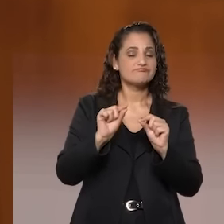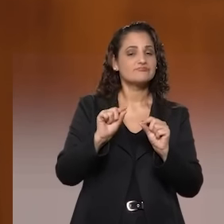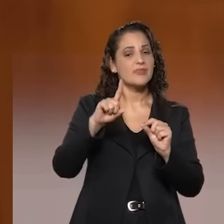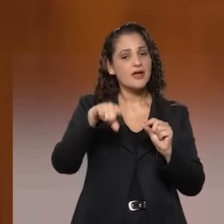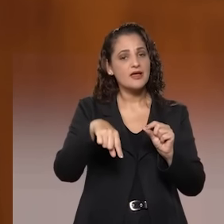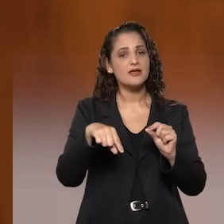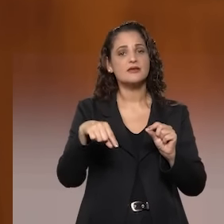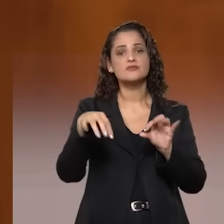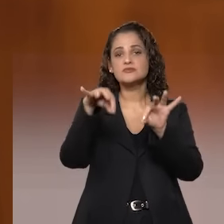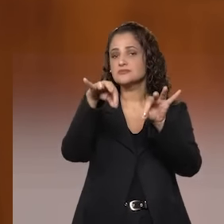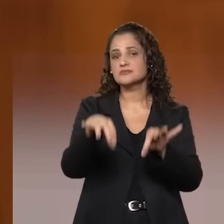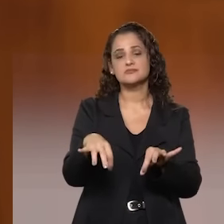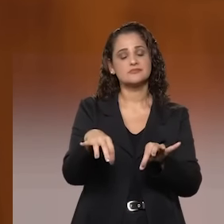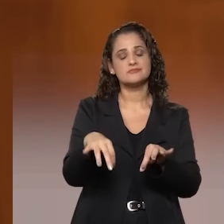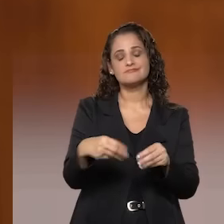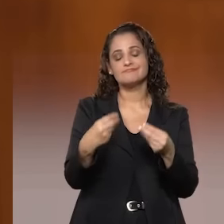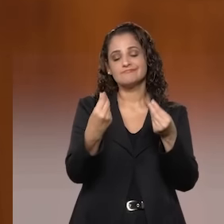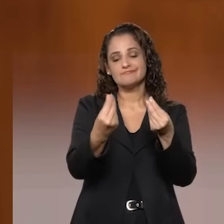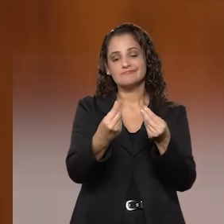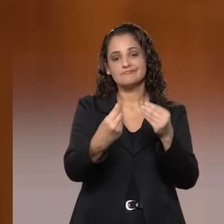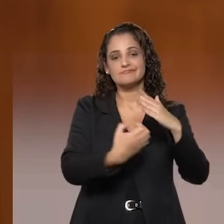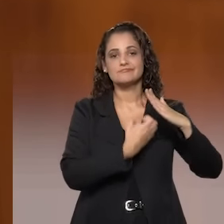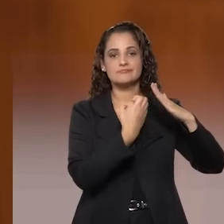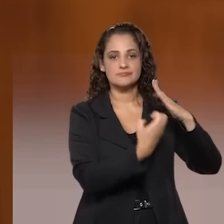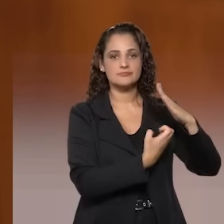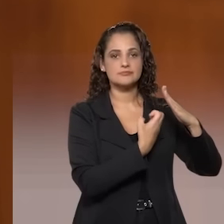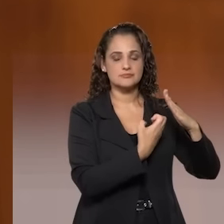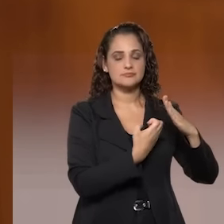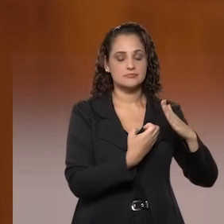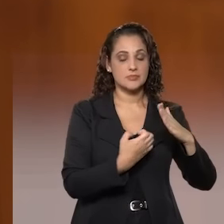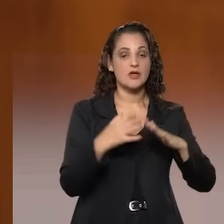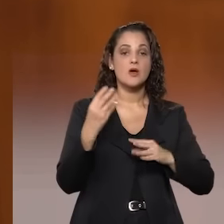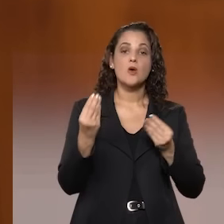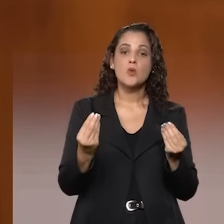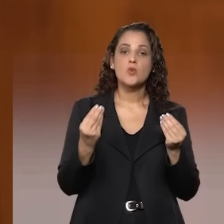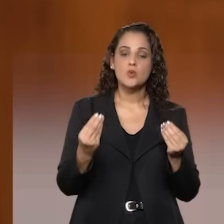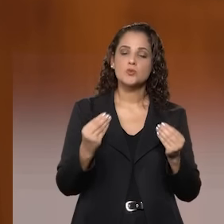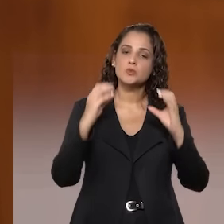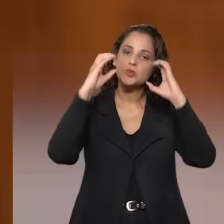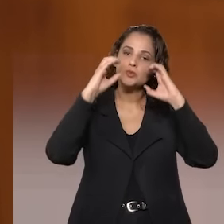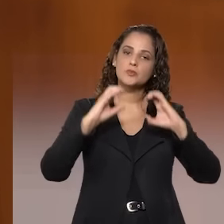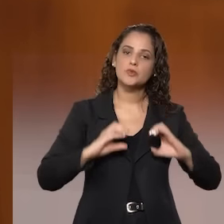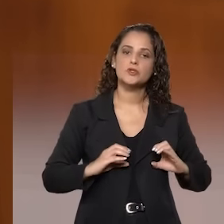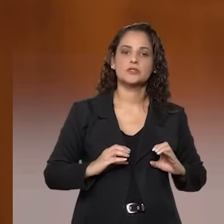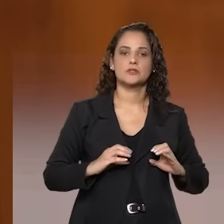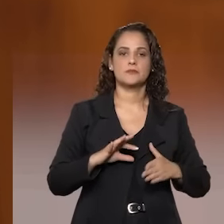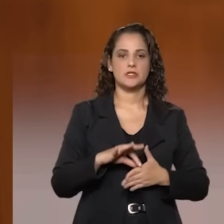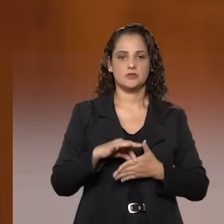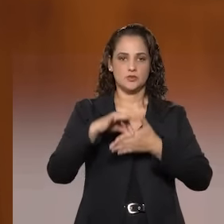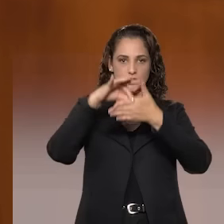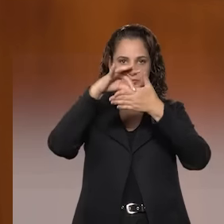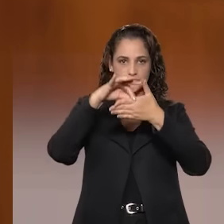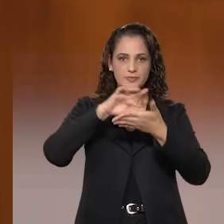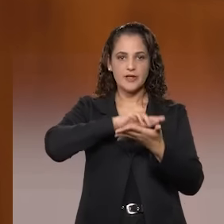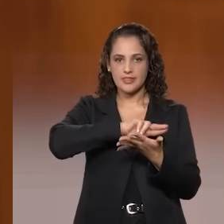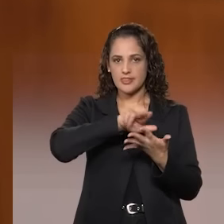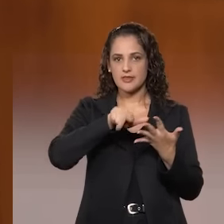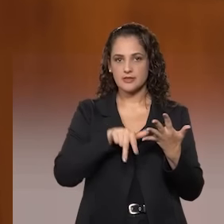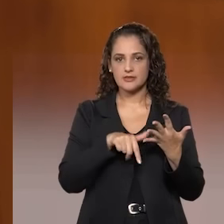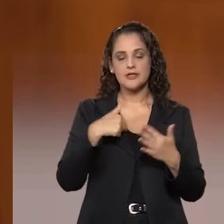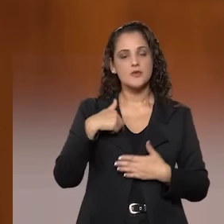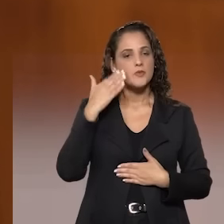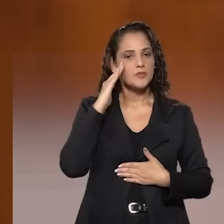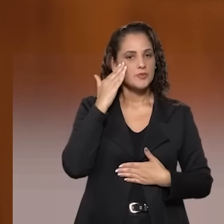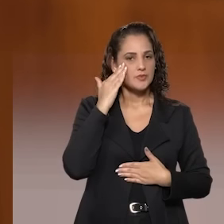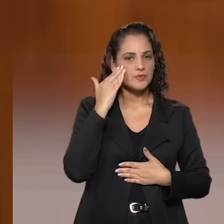e isso através do comportamento das lideranças eu entendo também que a as organizações elas